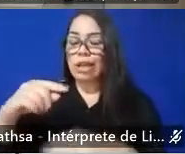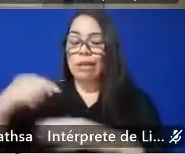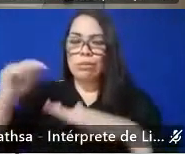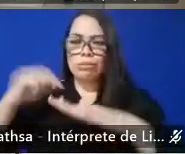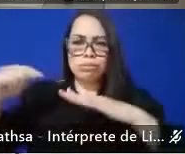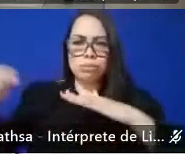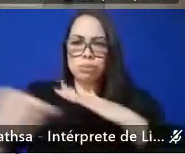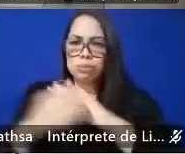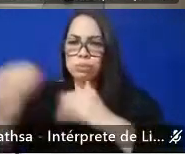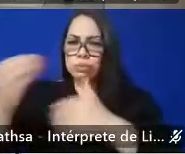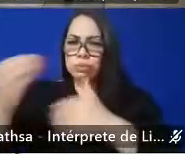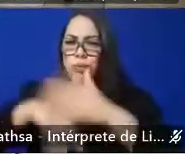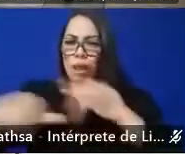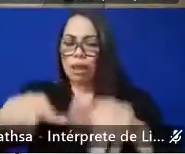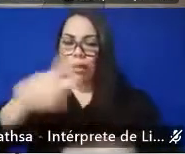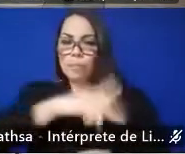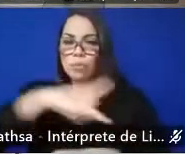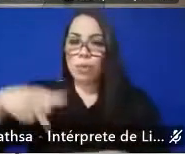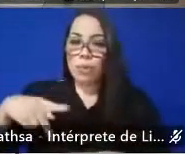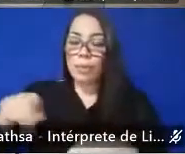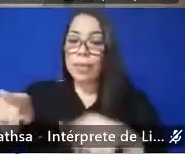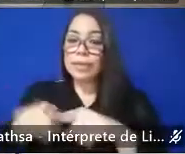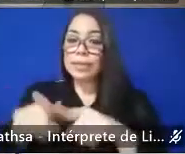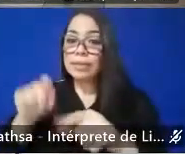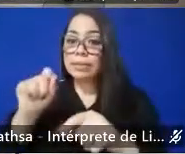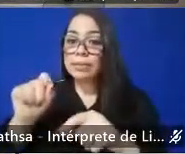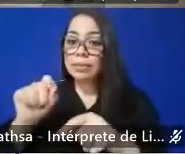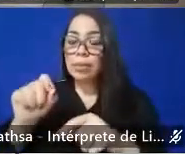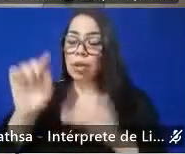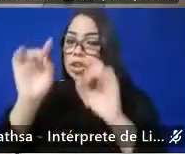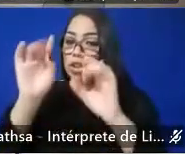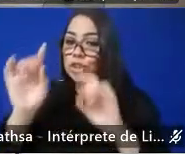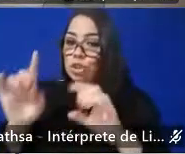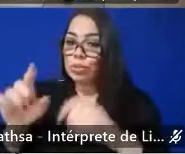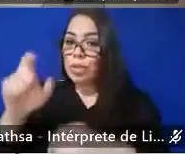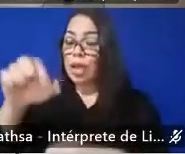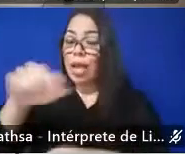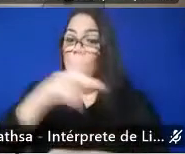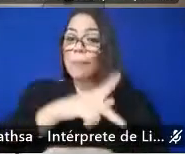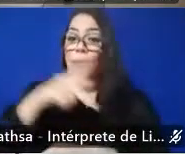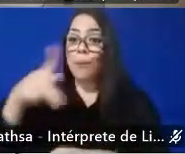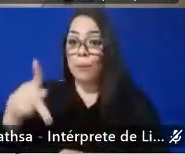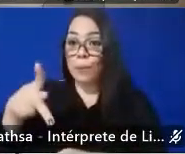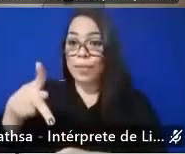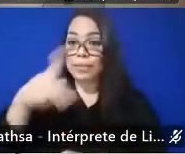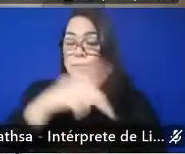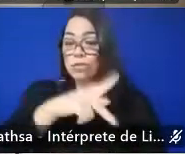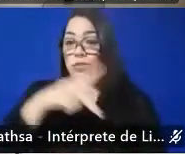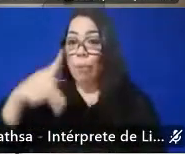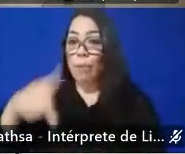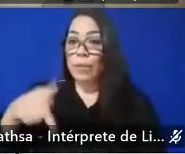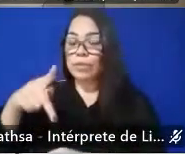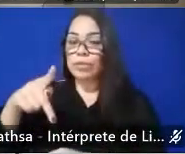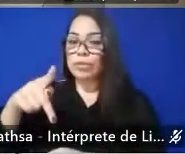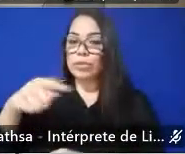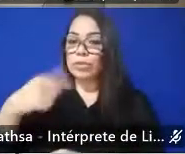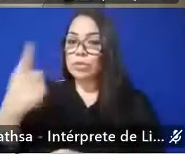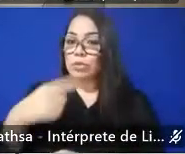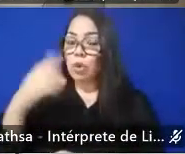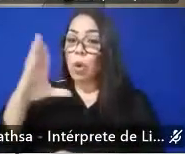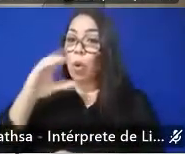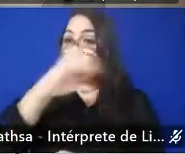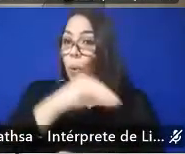Público inclusive uma muito especial que a presidência da comissão do nosso concurso Então